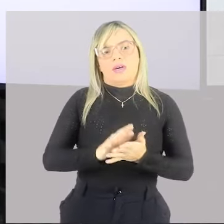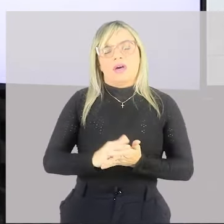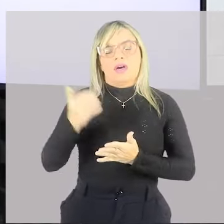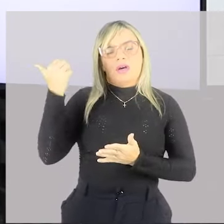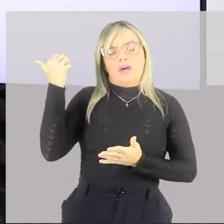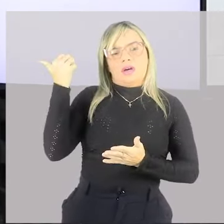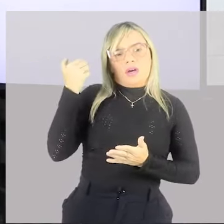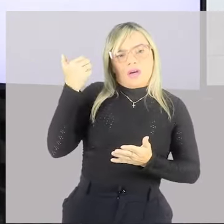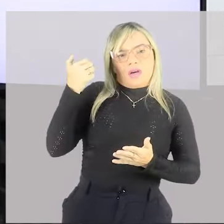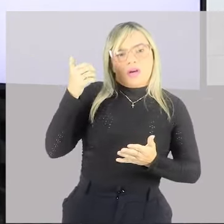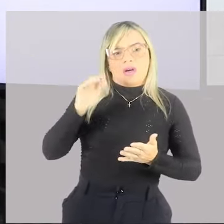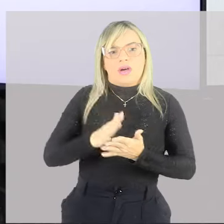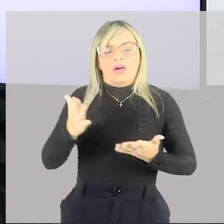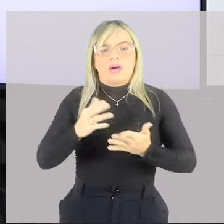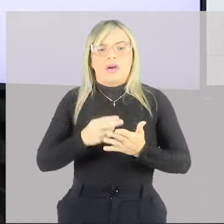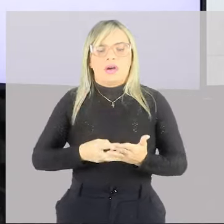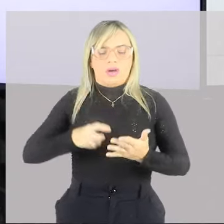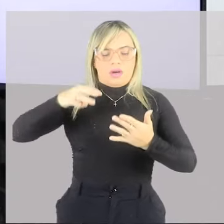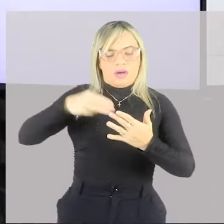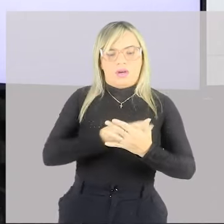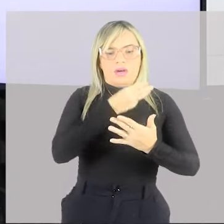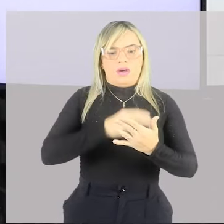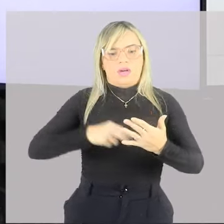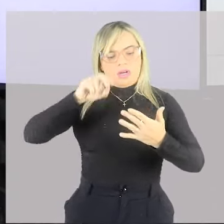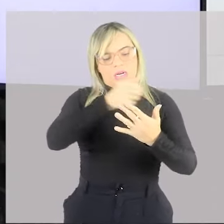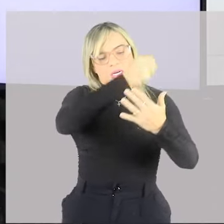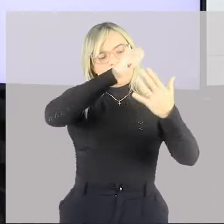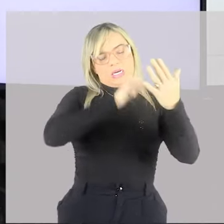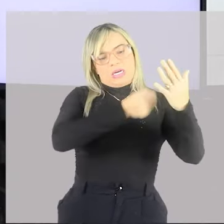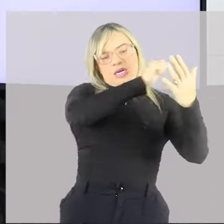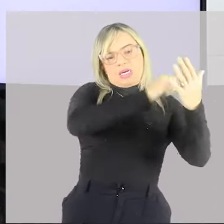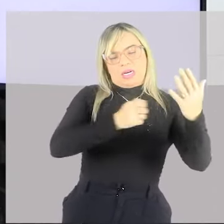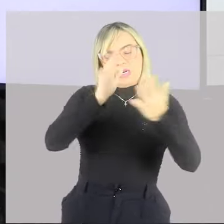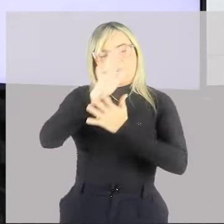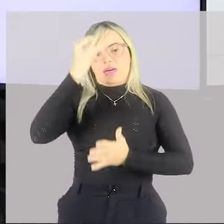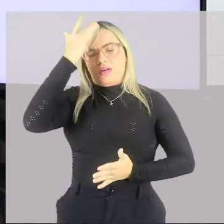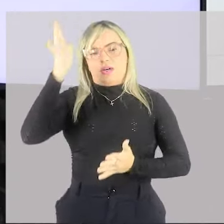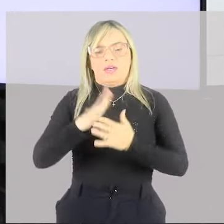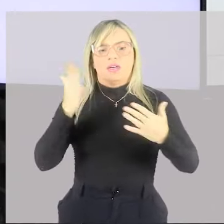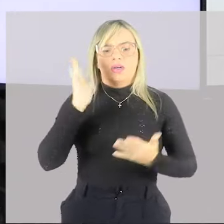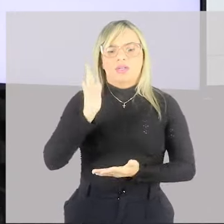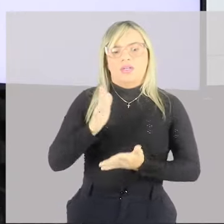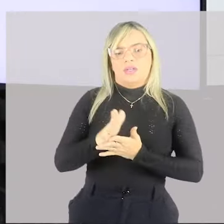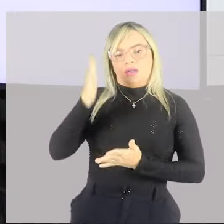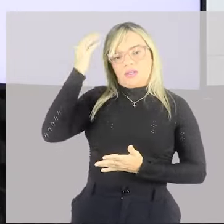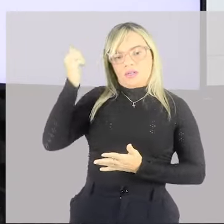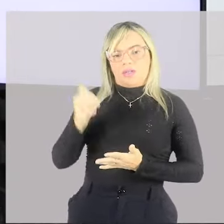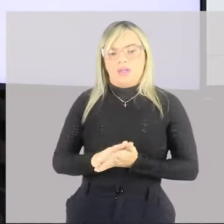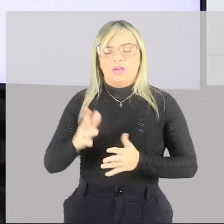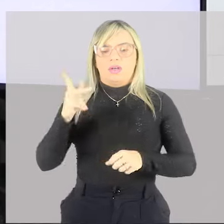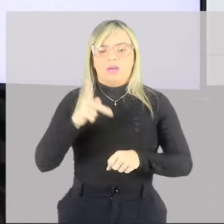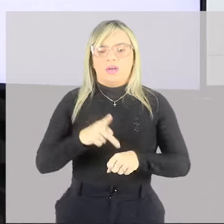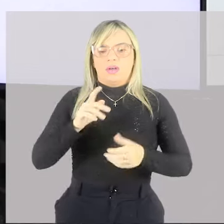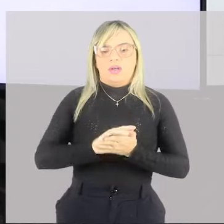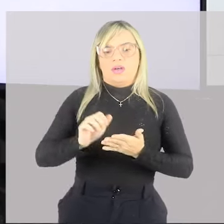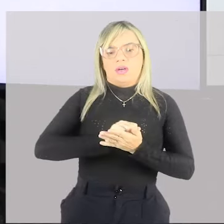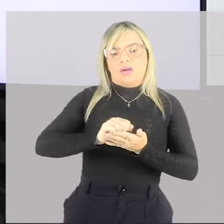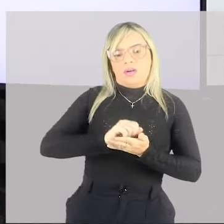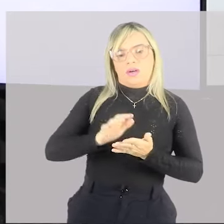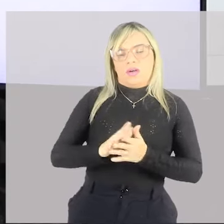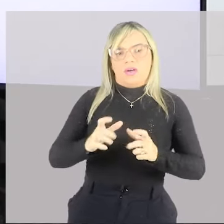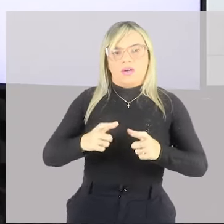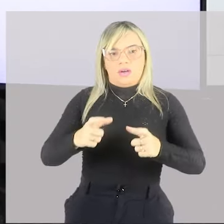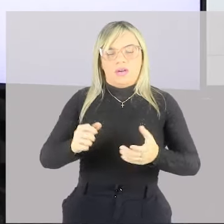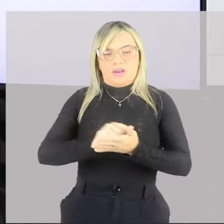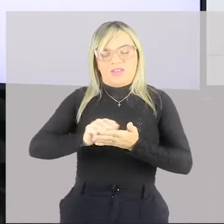tem em casa você pode raspar a A escultura com facilidade Então já sabe sabemos o que é pedra sabão já sabemos que essa escultura foi feita